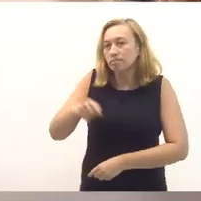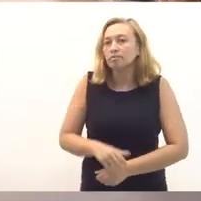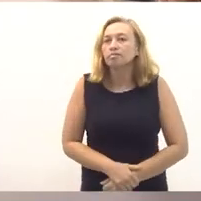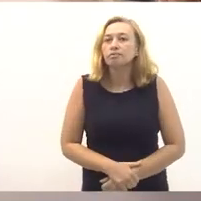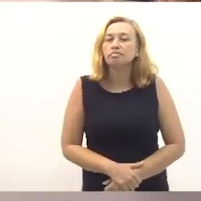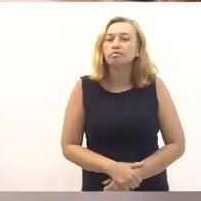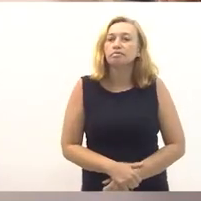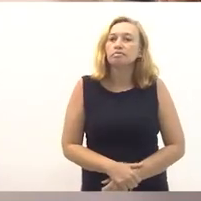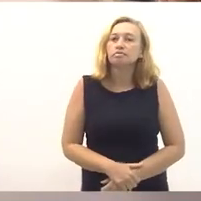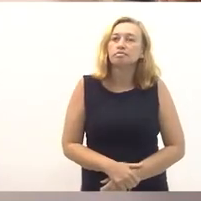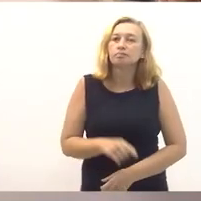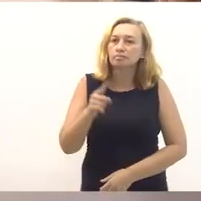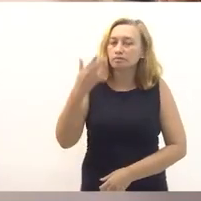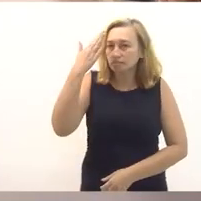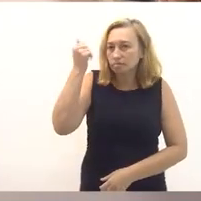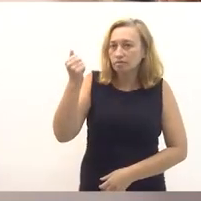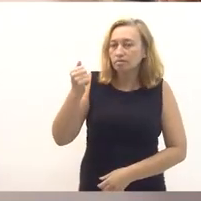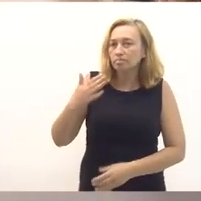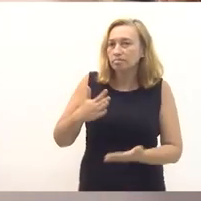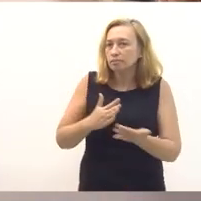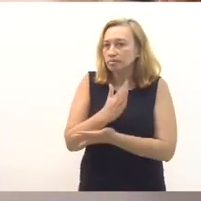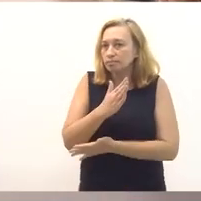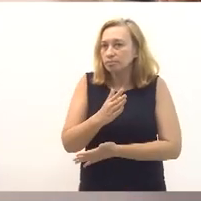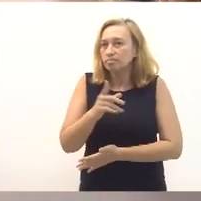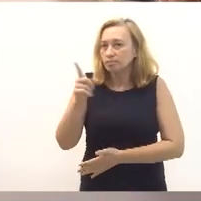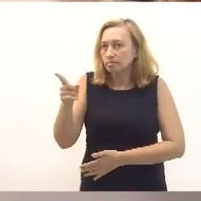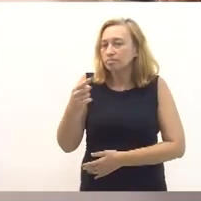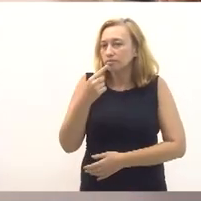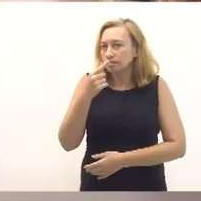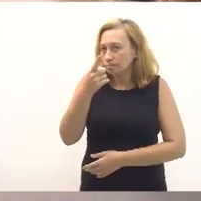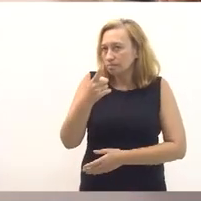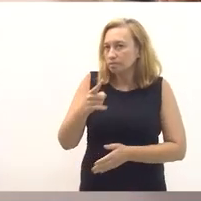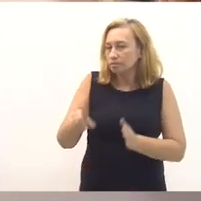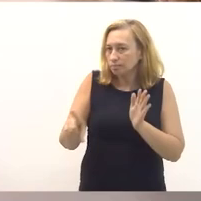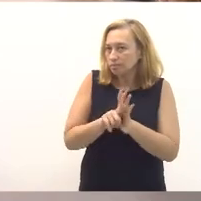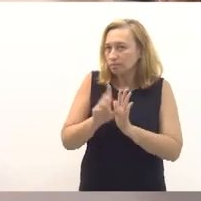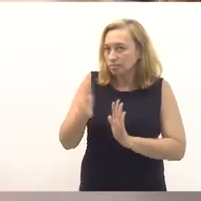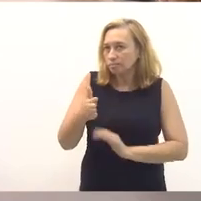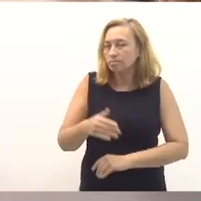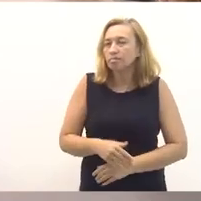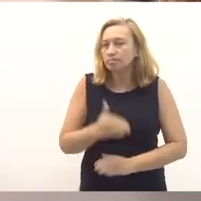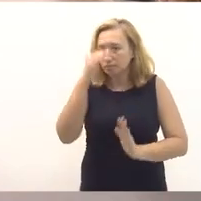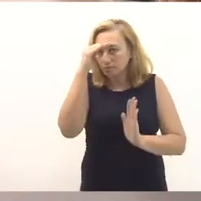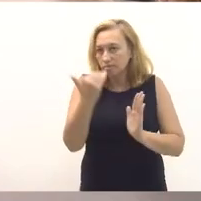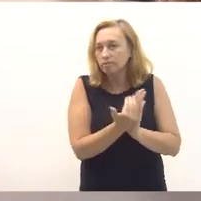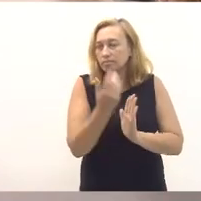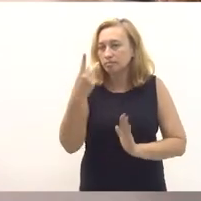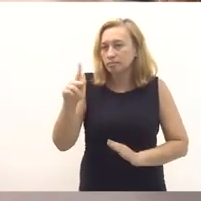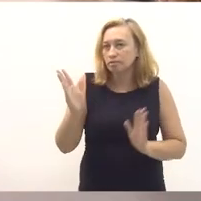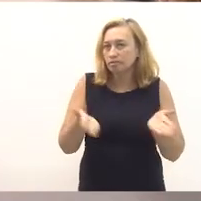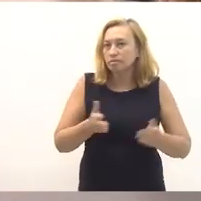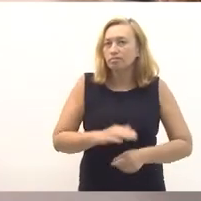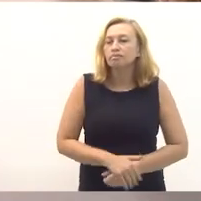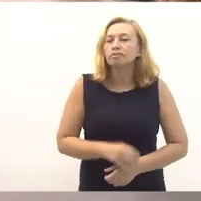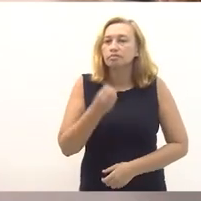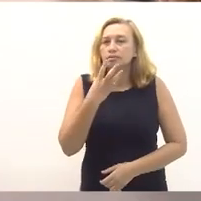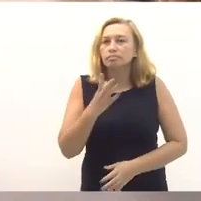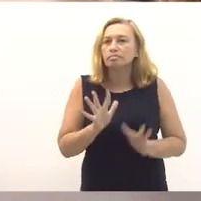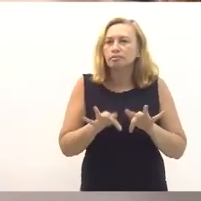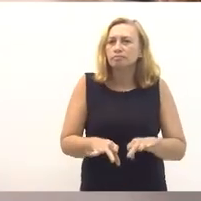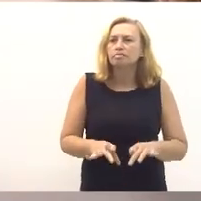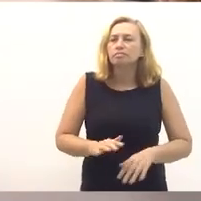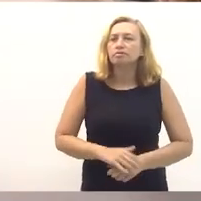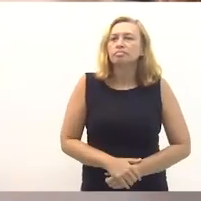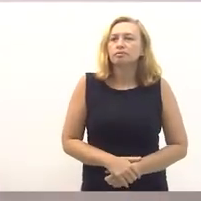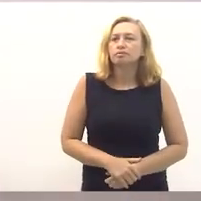bom e você não sabia que tinha sido aprovada da proximidade virou lei antes da dizem que fazer o cúmplice dela agora bom para